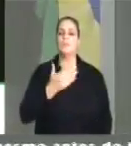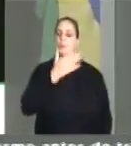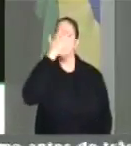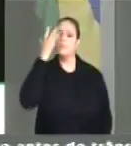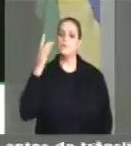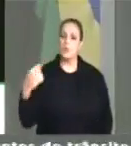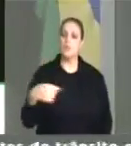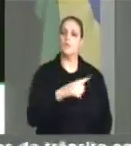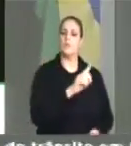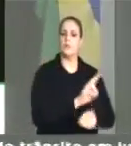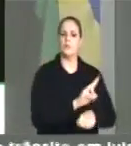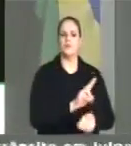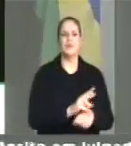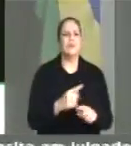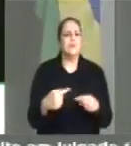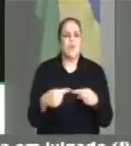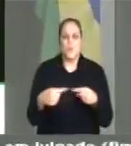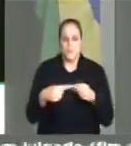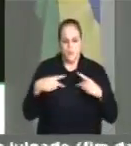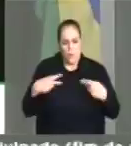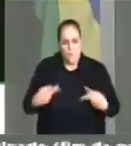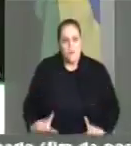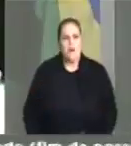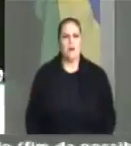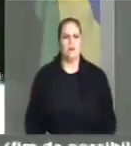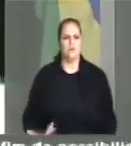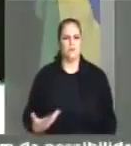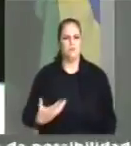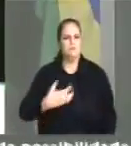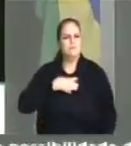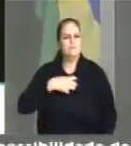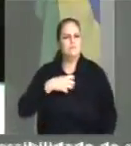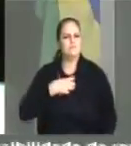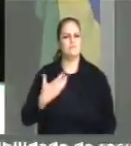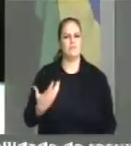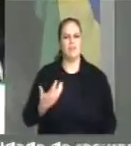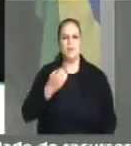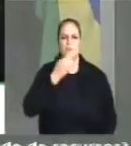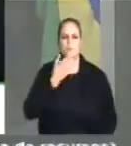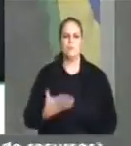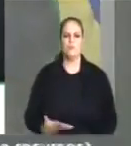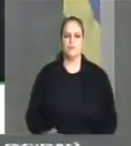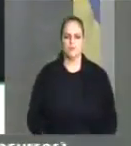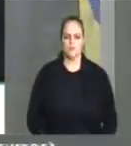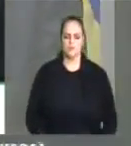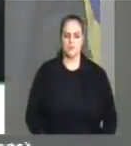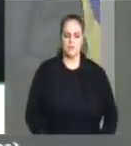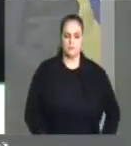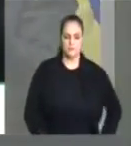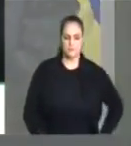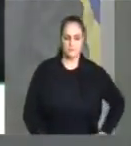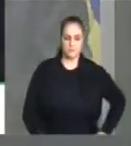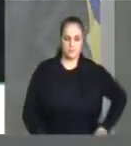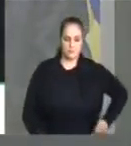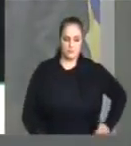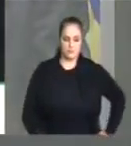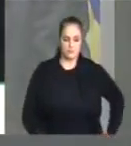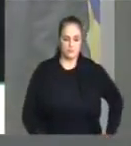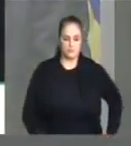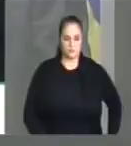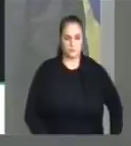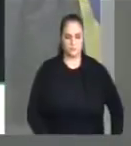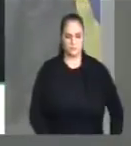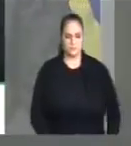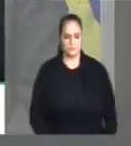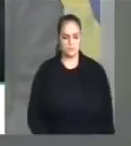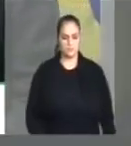protegesse. Era humano. É um lado do Ulisses que muitos não conhecem. Eu mesmo